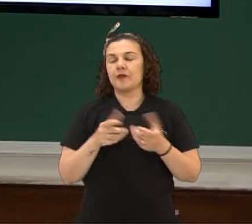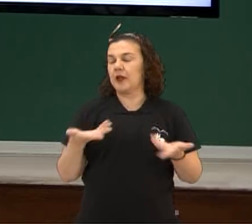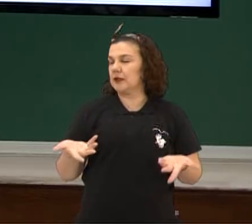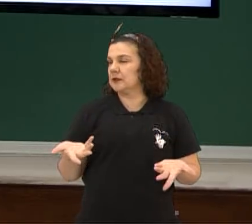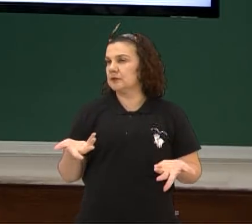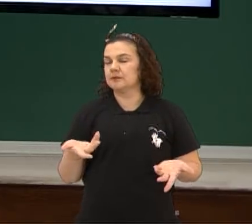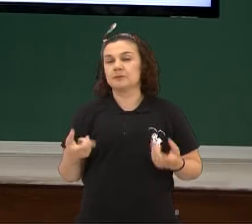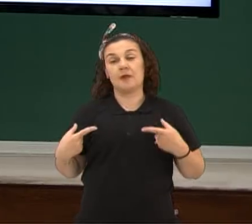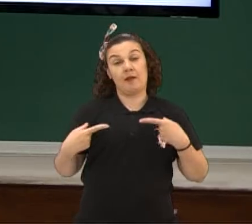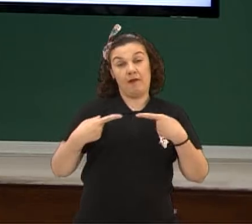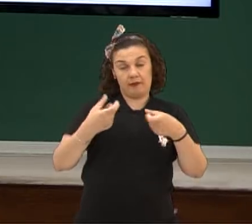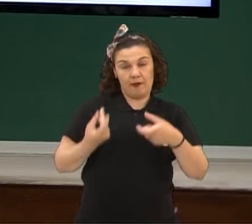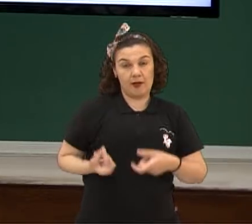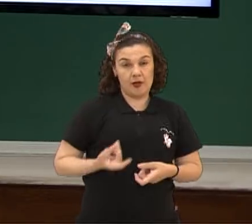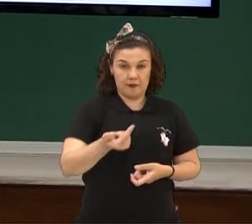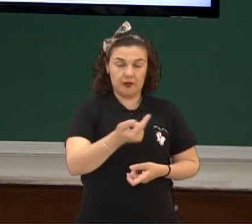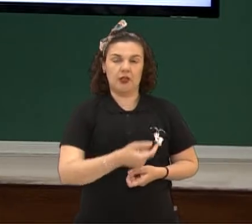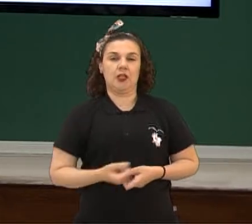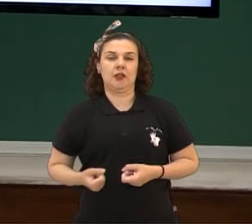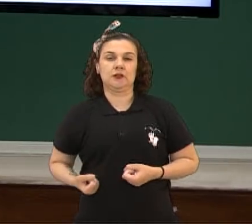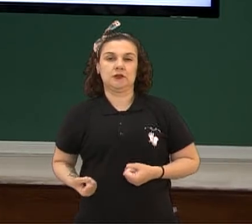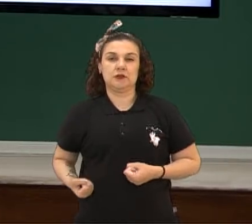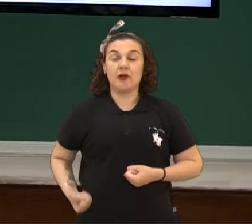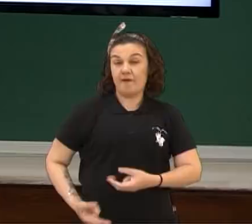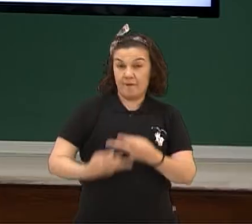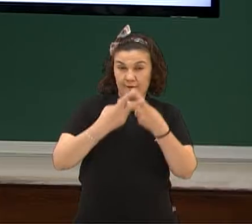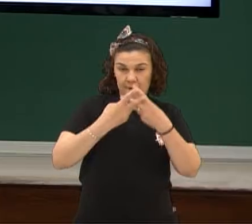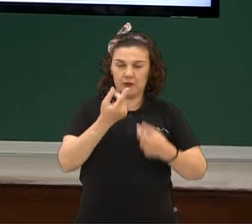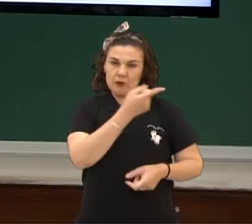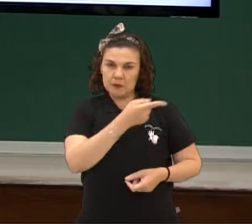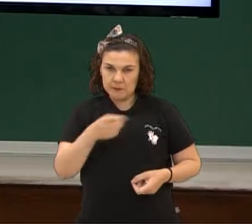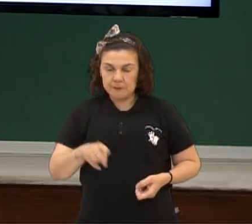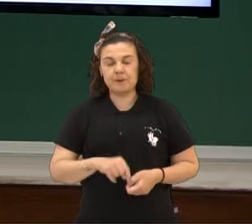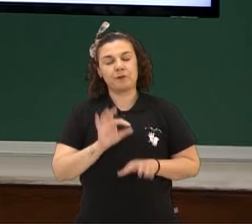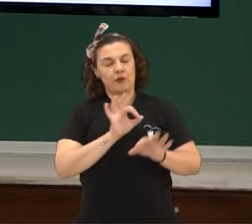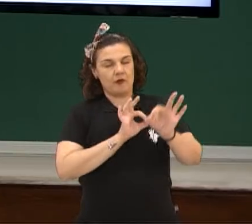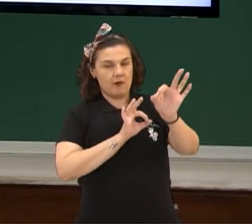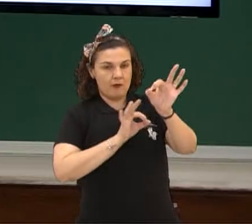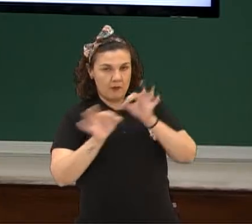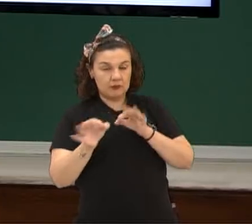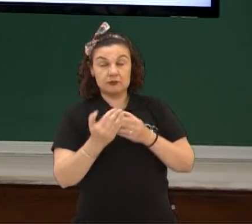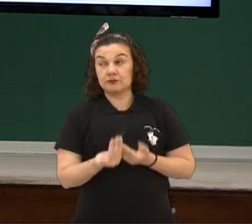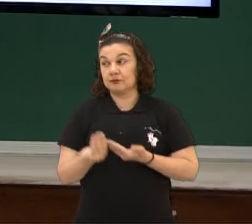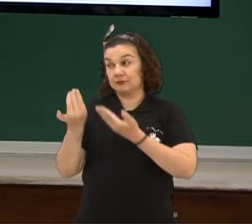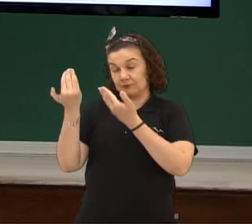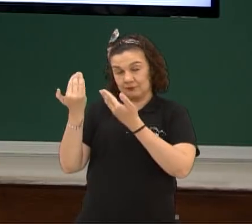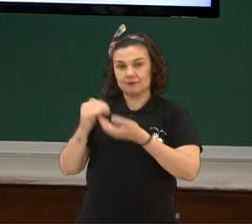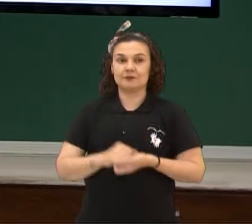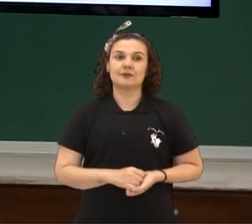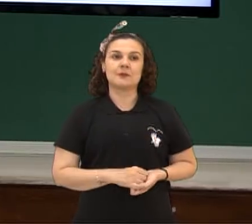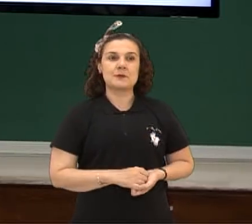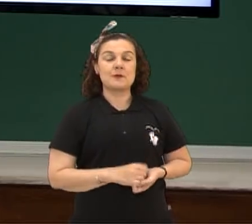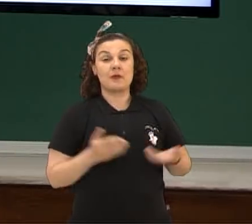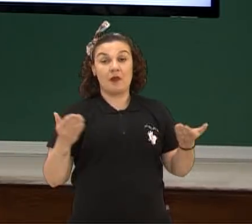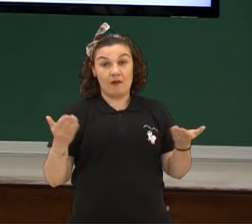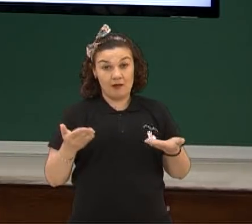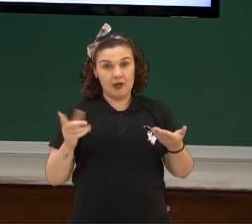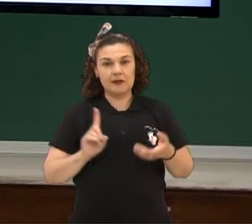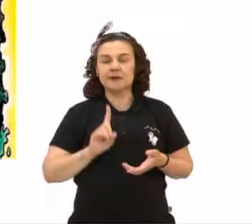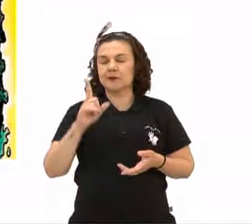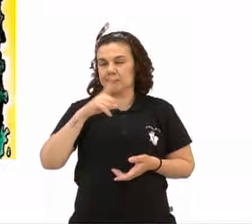Endgame, Vingadores Ultimato, né? Então todas essas situações foram adaptações de quadrinhos. E aqui, como vocês podem ver,